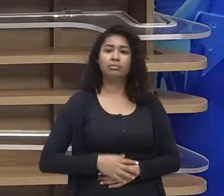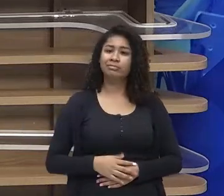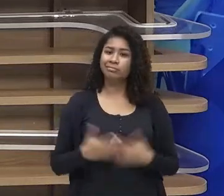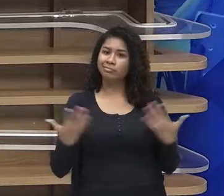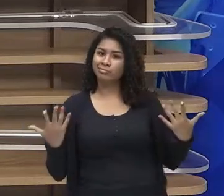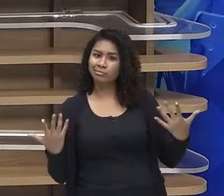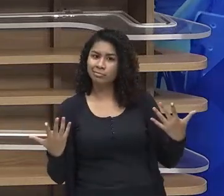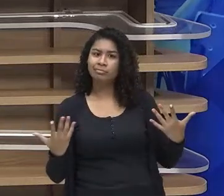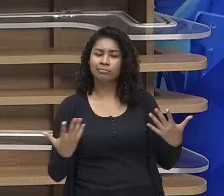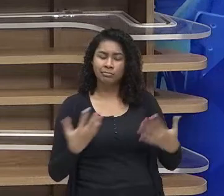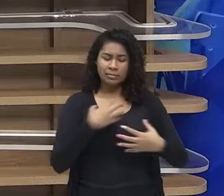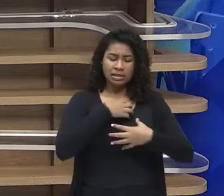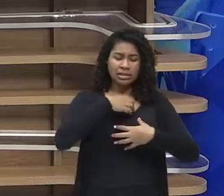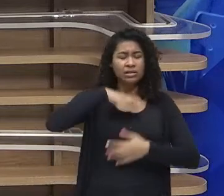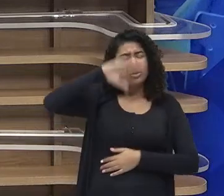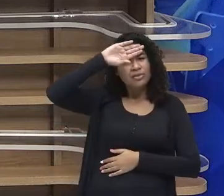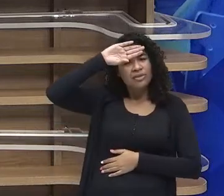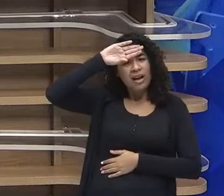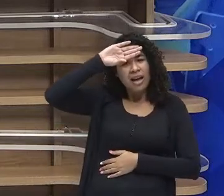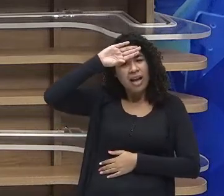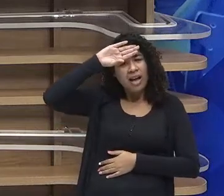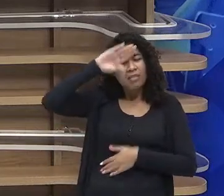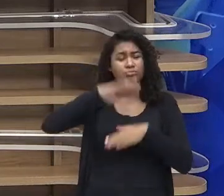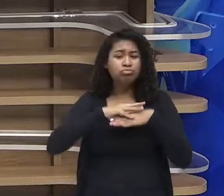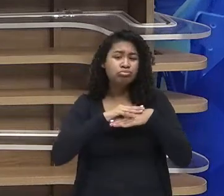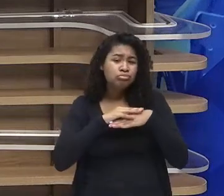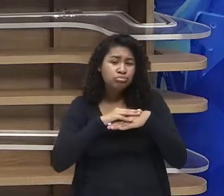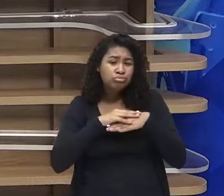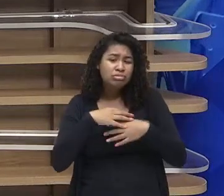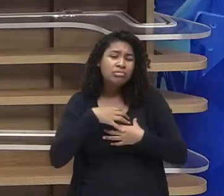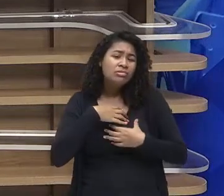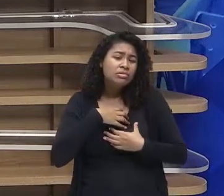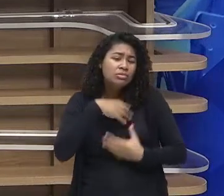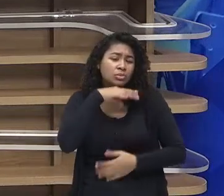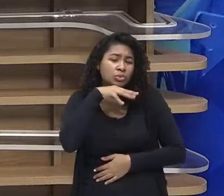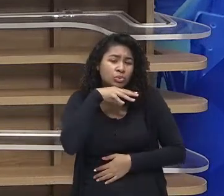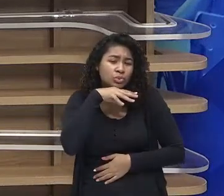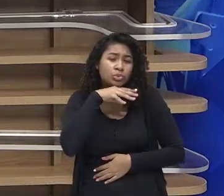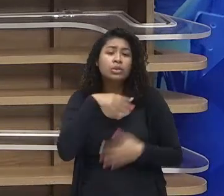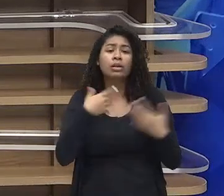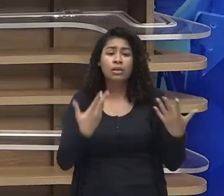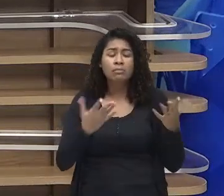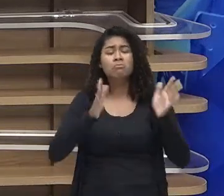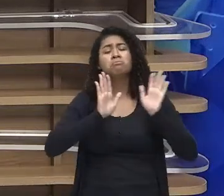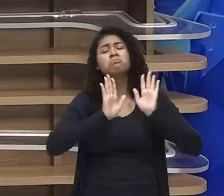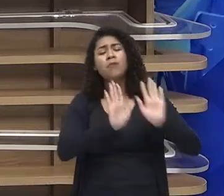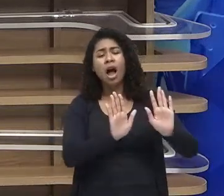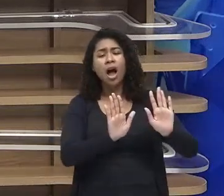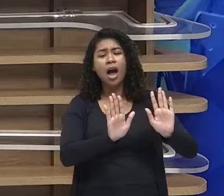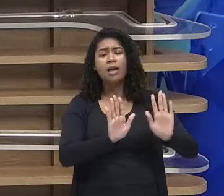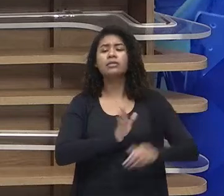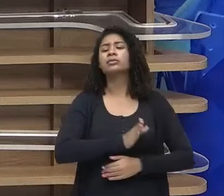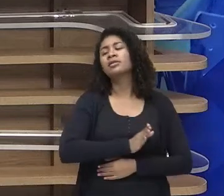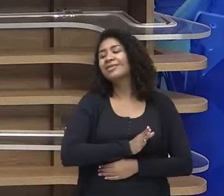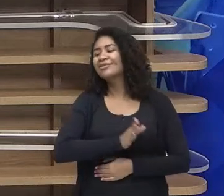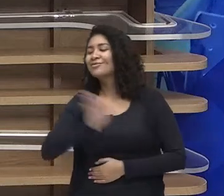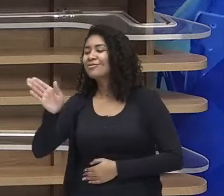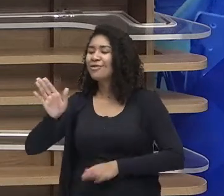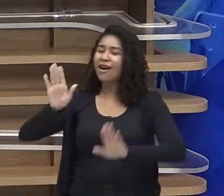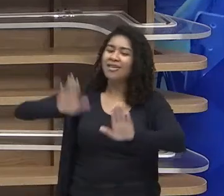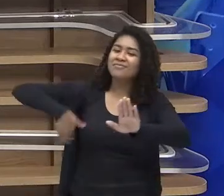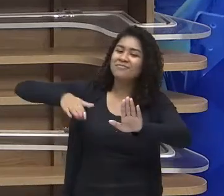com febre, foi para a praia. Está indicando um fato contrário. Mesmo estando febril, foi para a